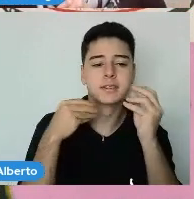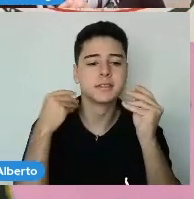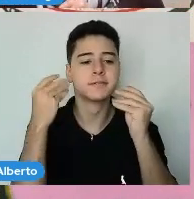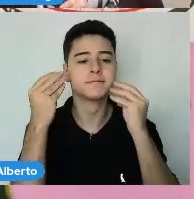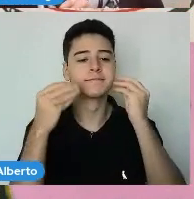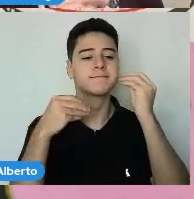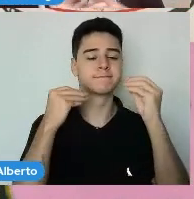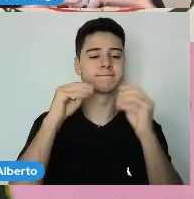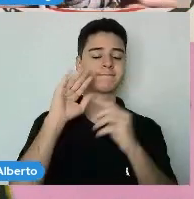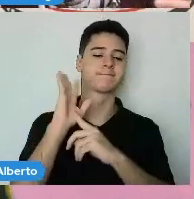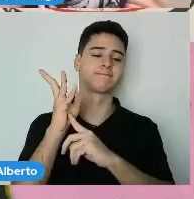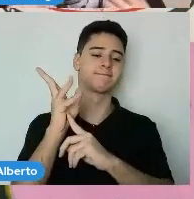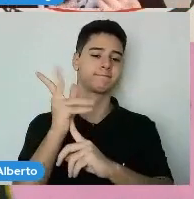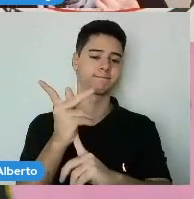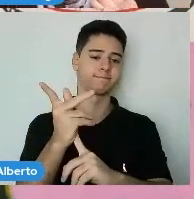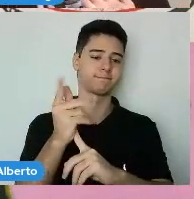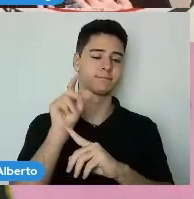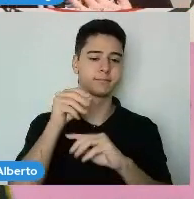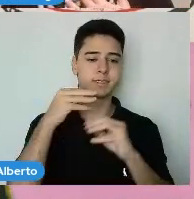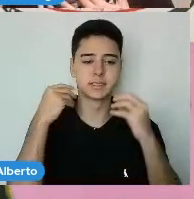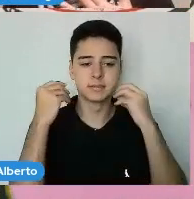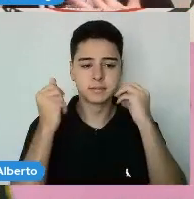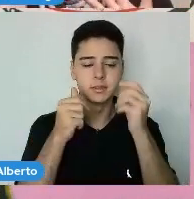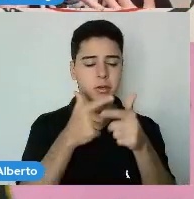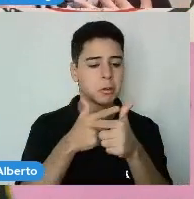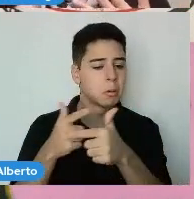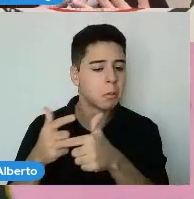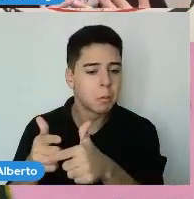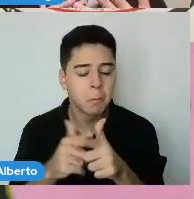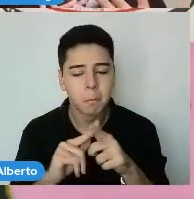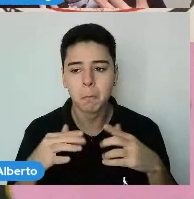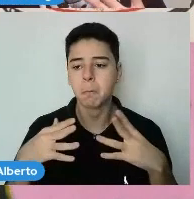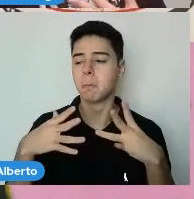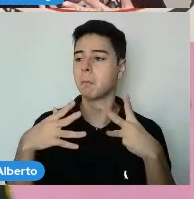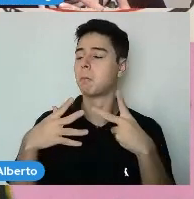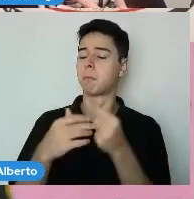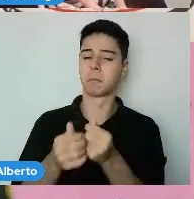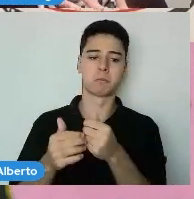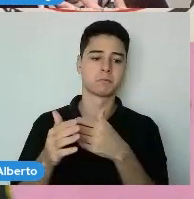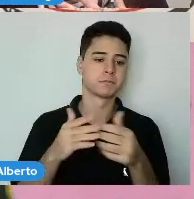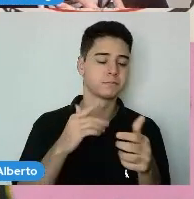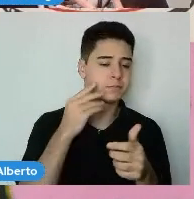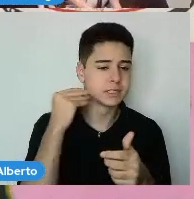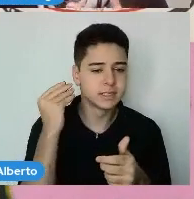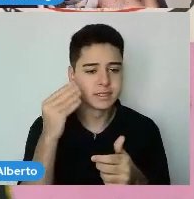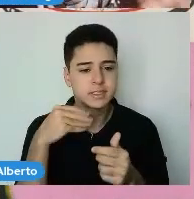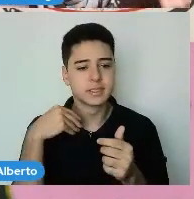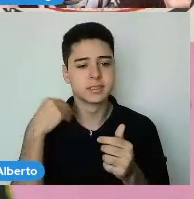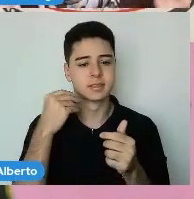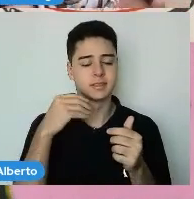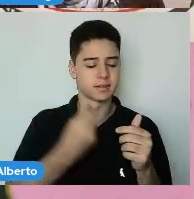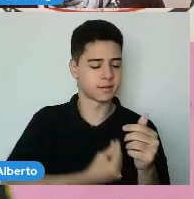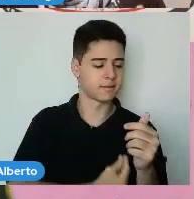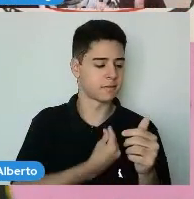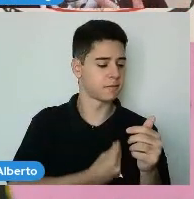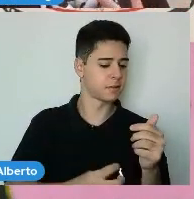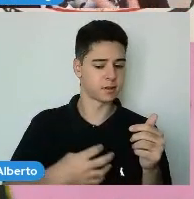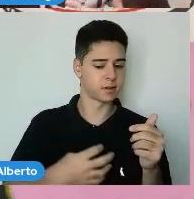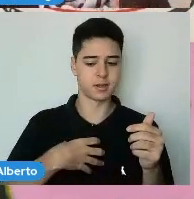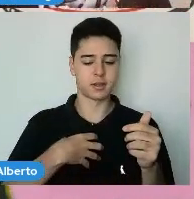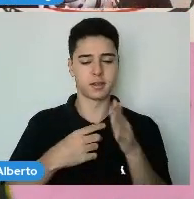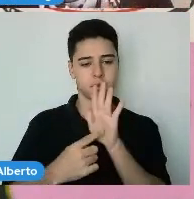a arte, experimentar as problematizações, experimentar as vivências